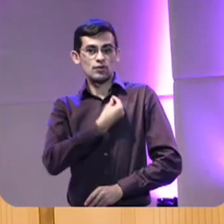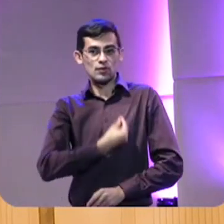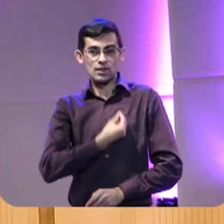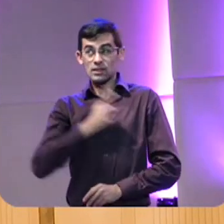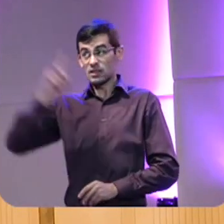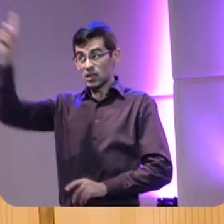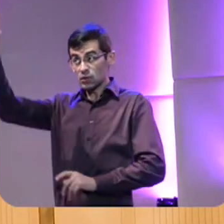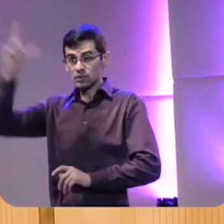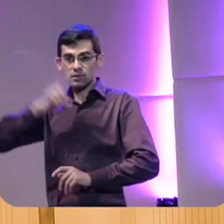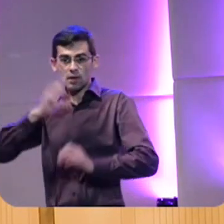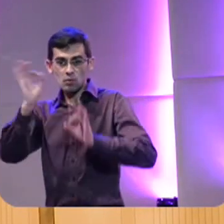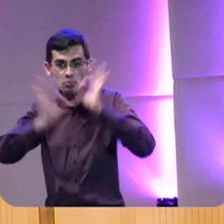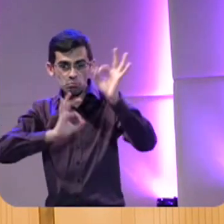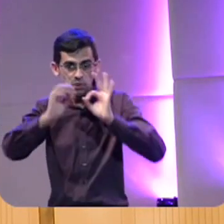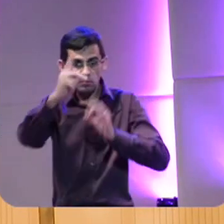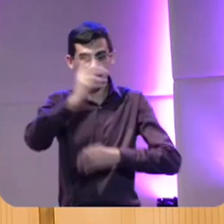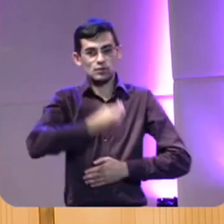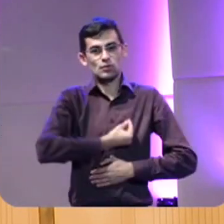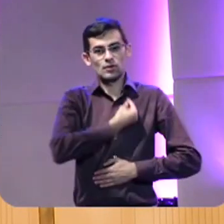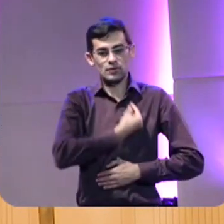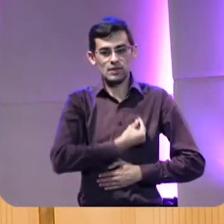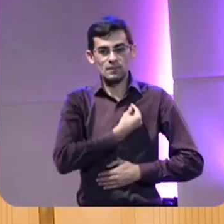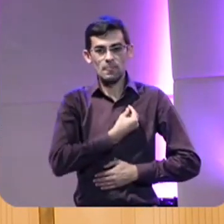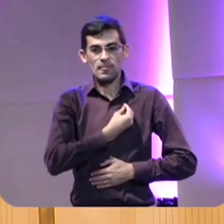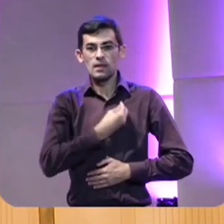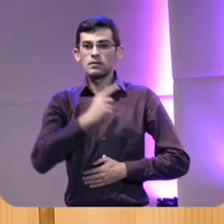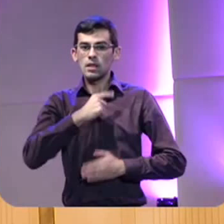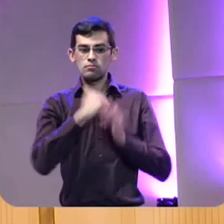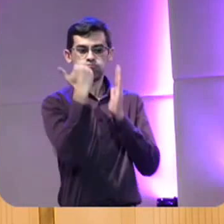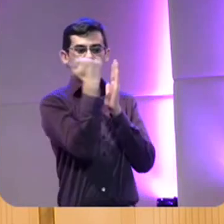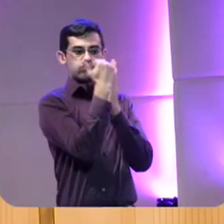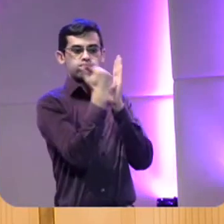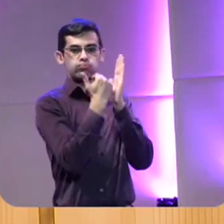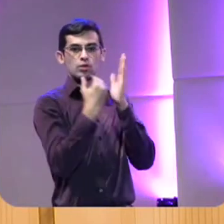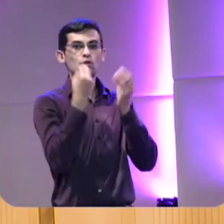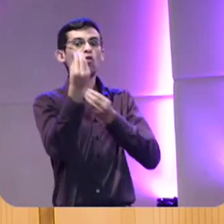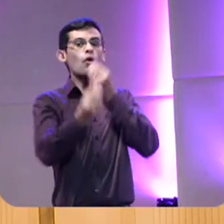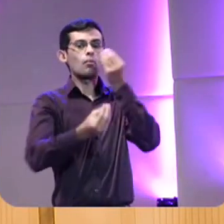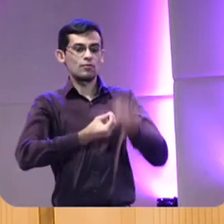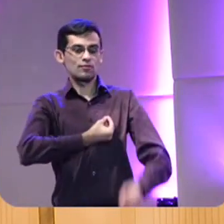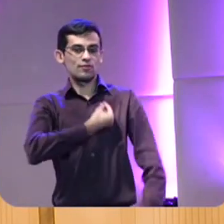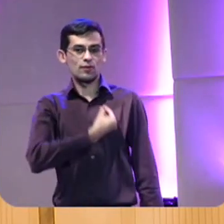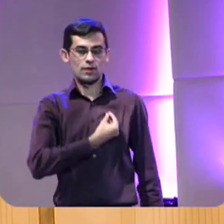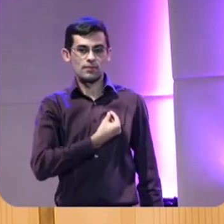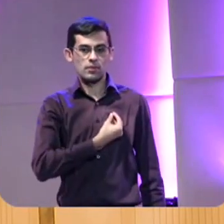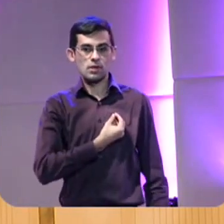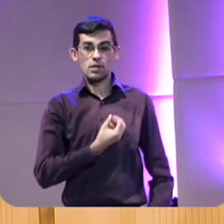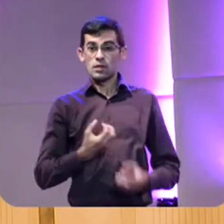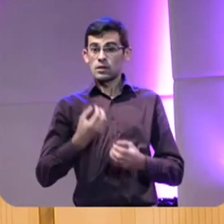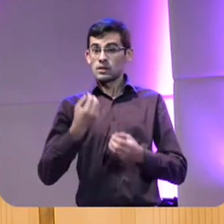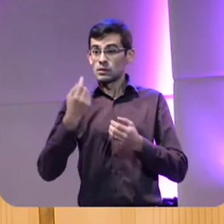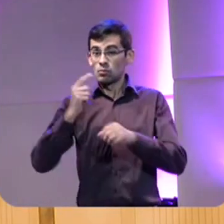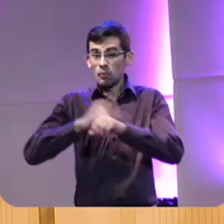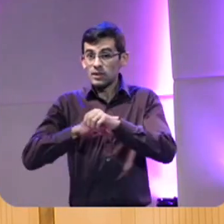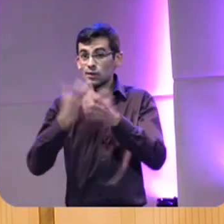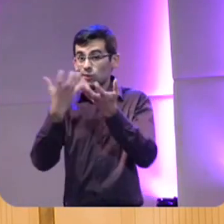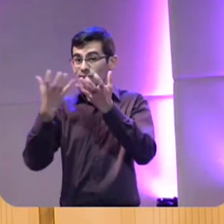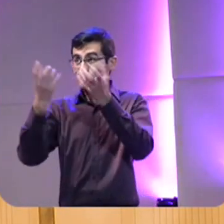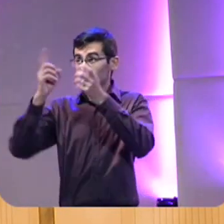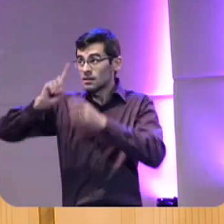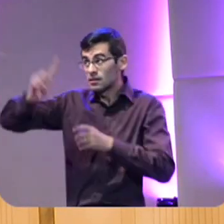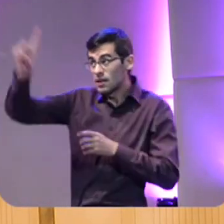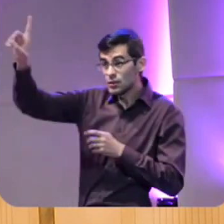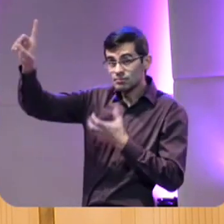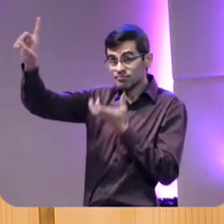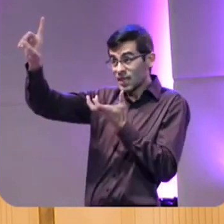um plano para a tua vida e tem um manual de conduta. E quando eu quero Deus, eu tenho que entender que